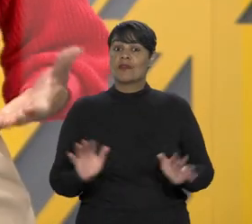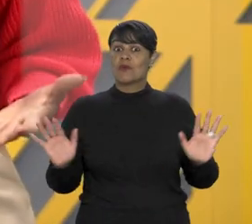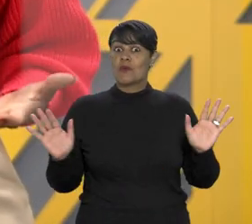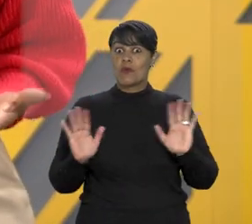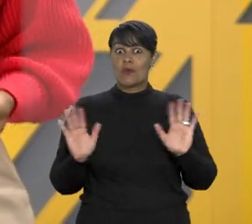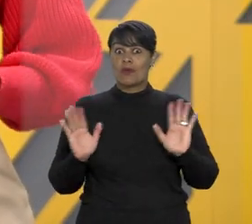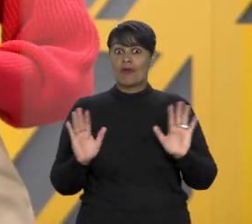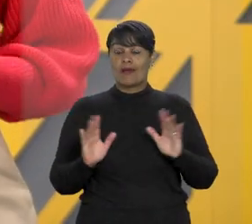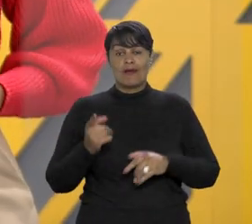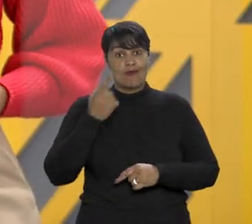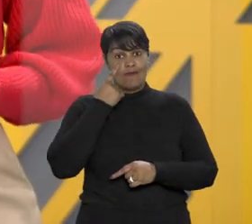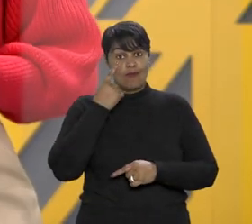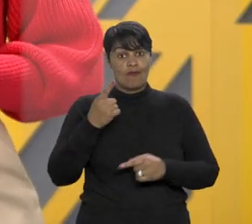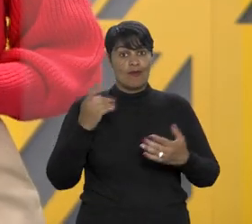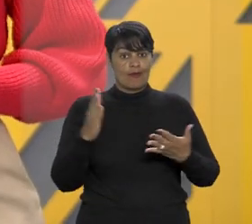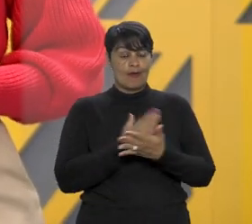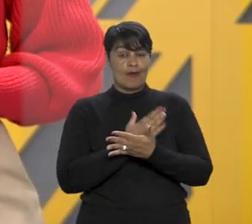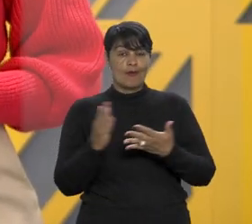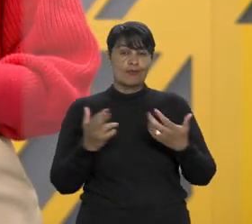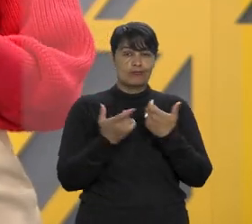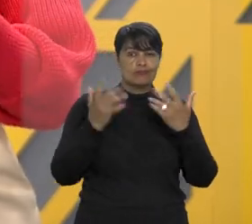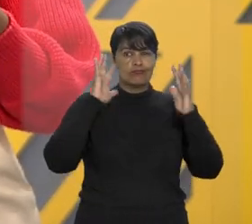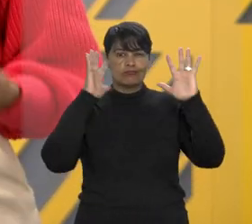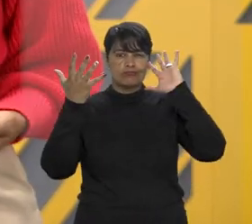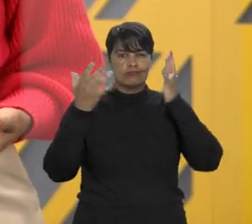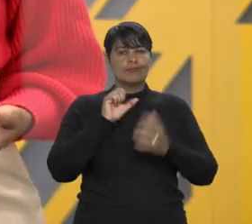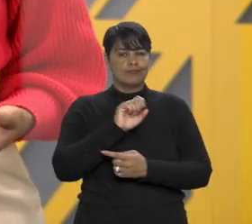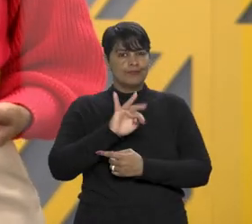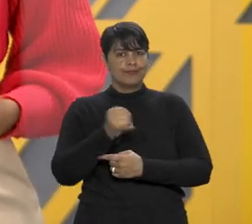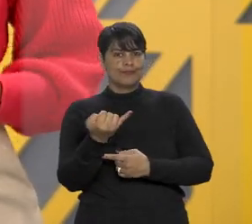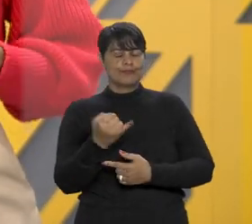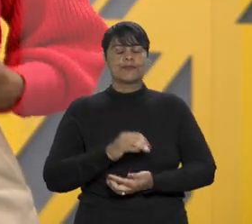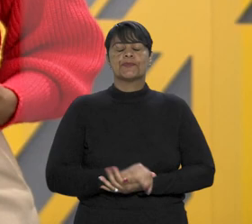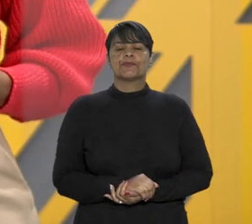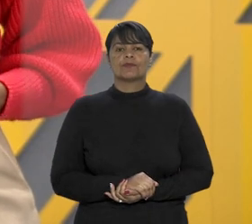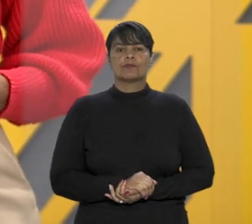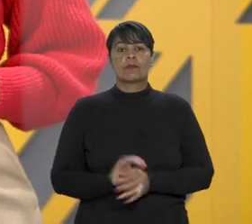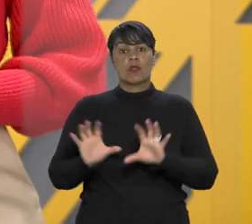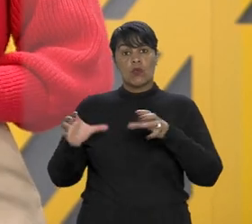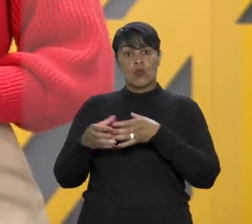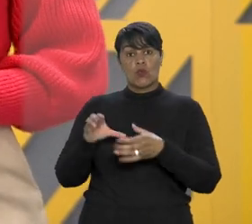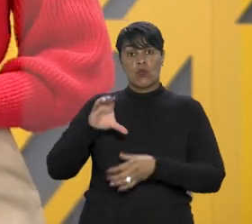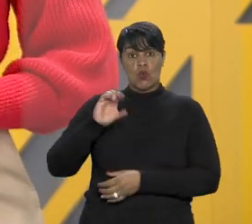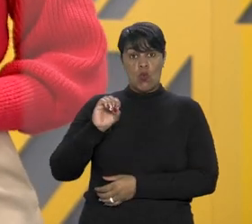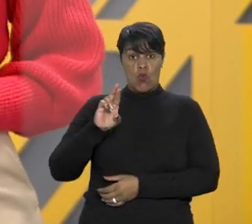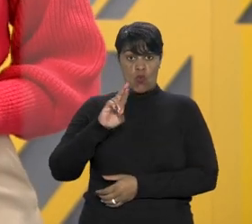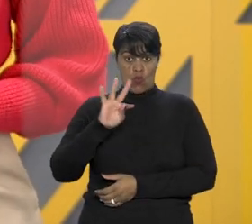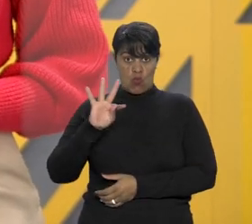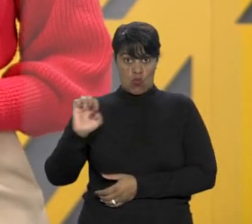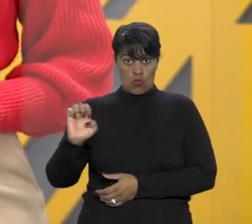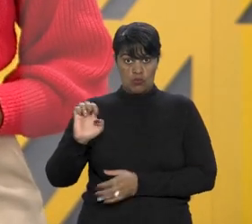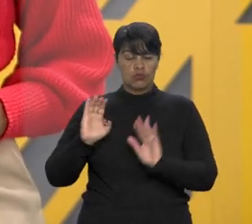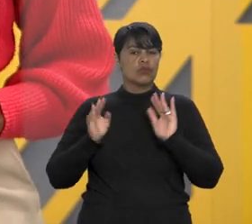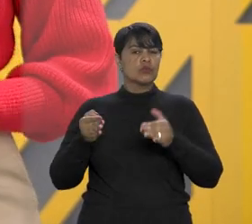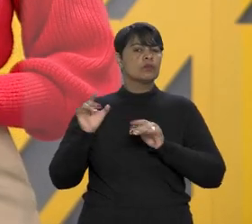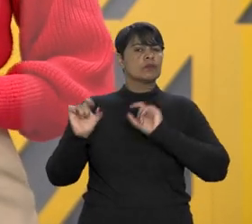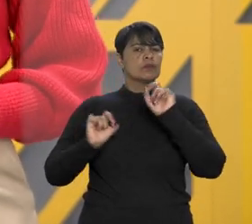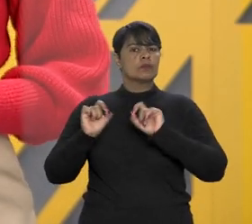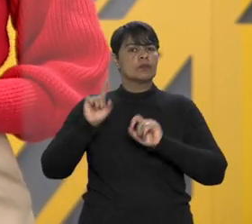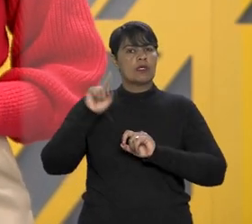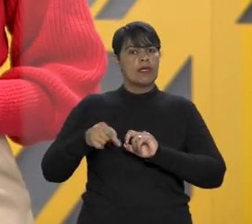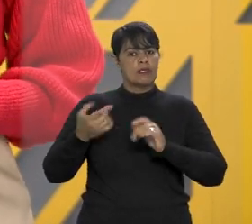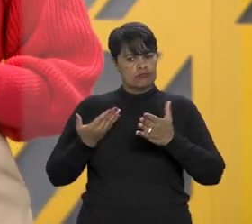Olá, conheça algumas das recentes decisões do STJ. Na Corte Especial, o destaque foi a homologação